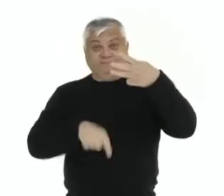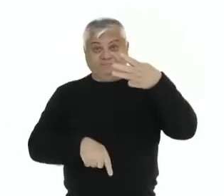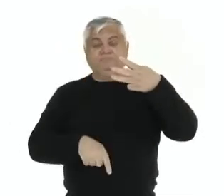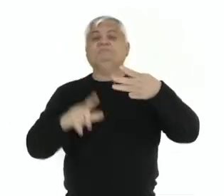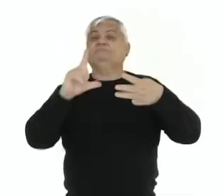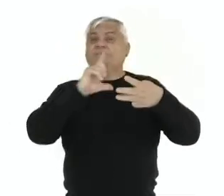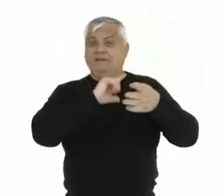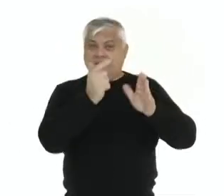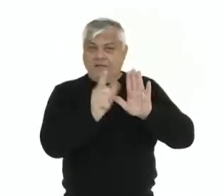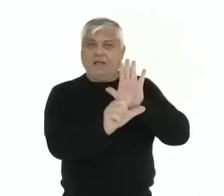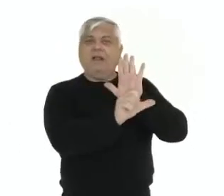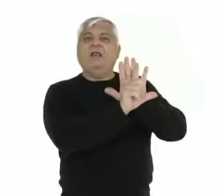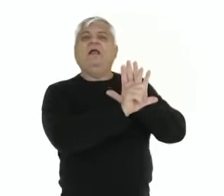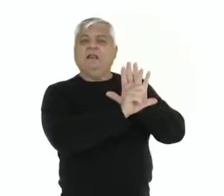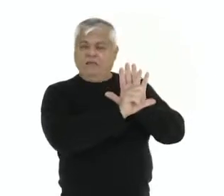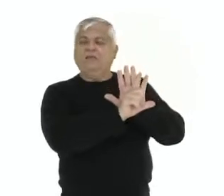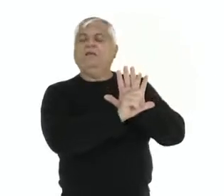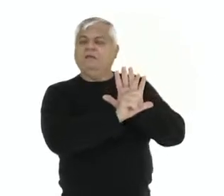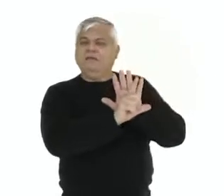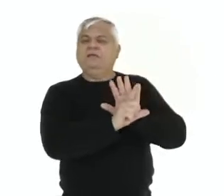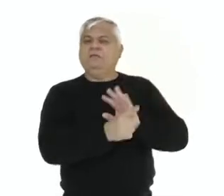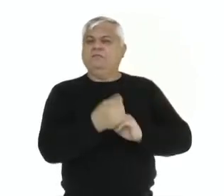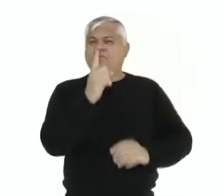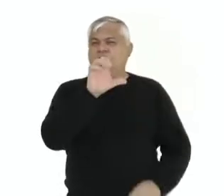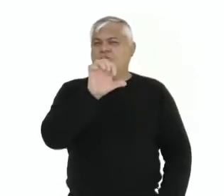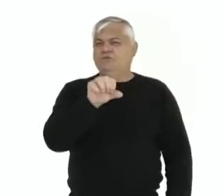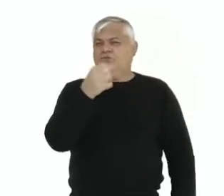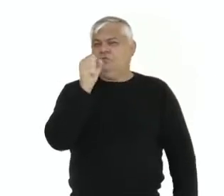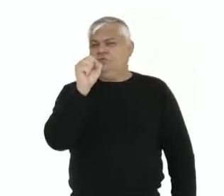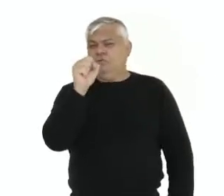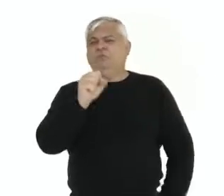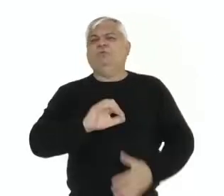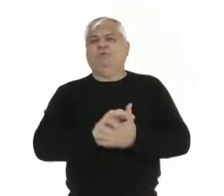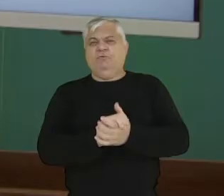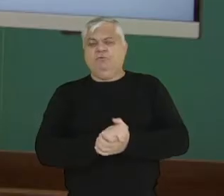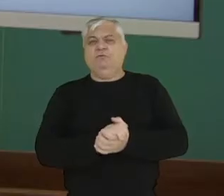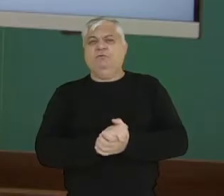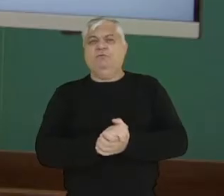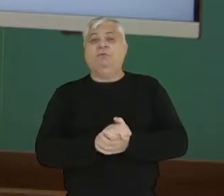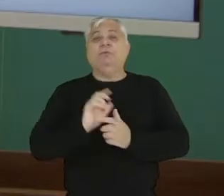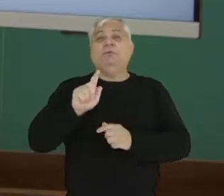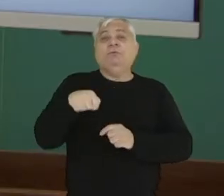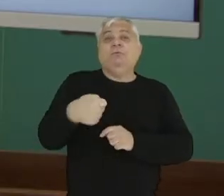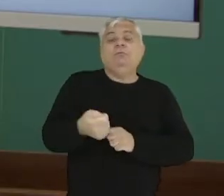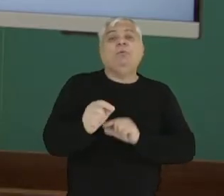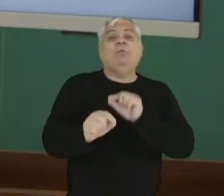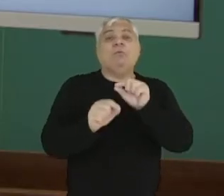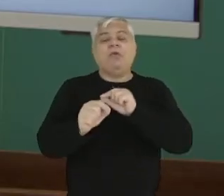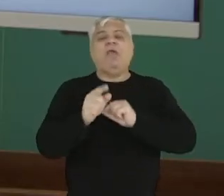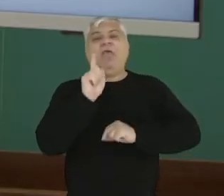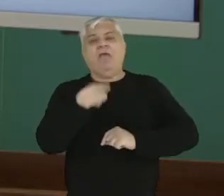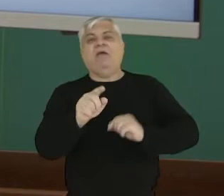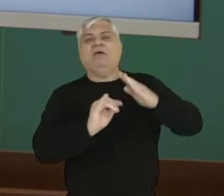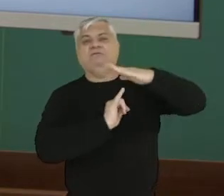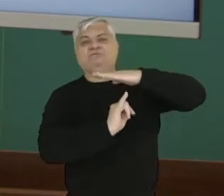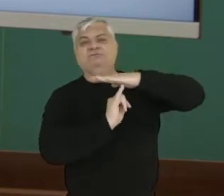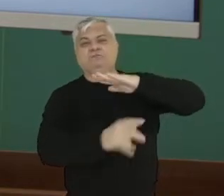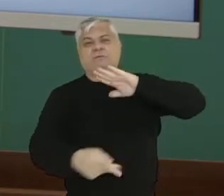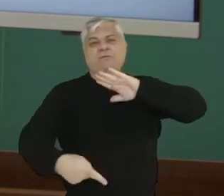legal na Constituição Federal de 1988, classificando como instituições